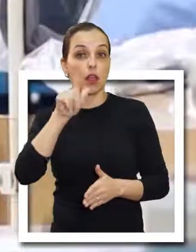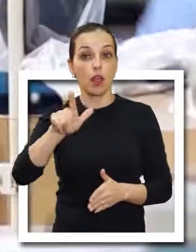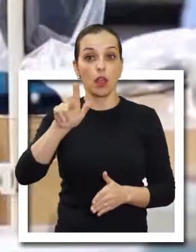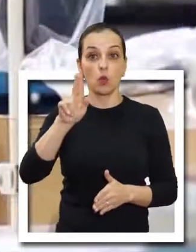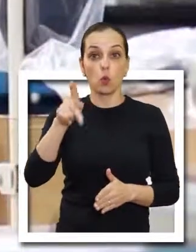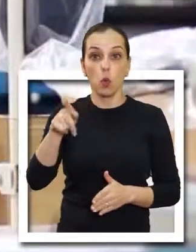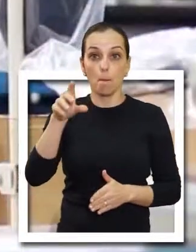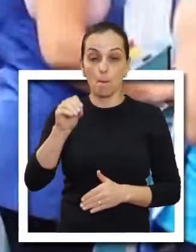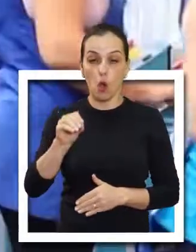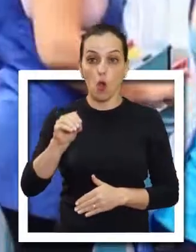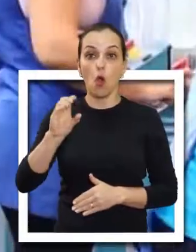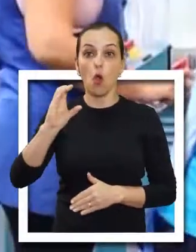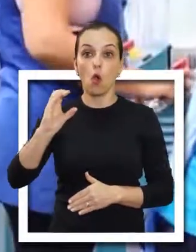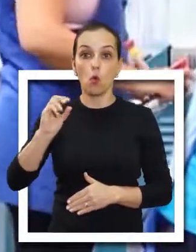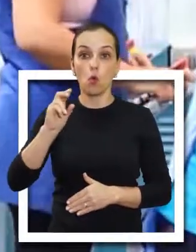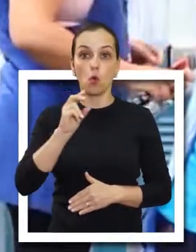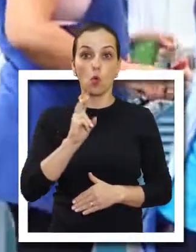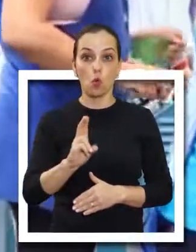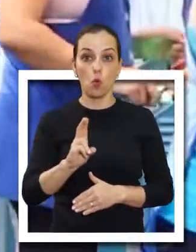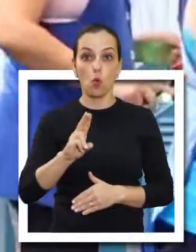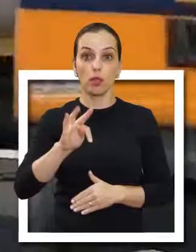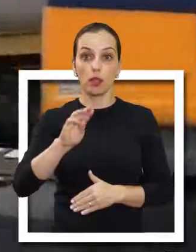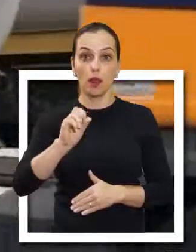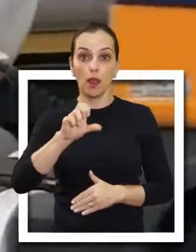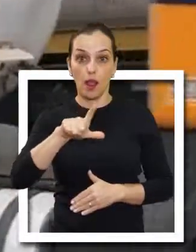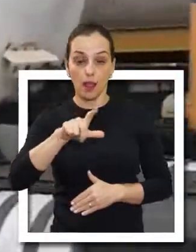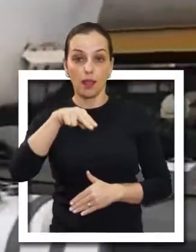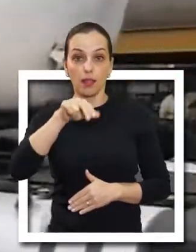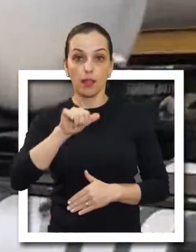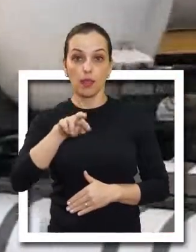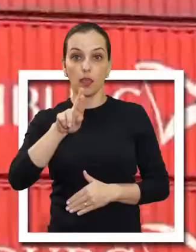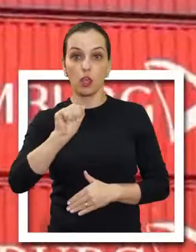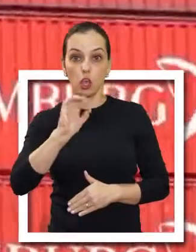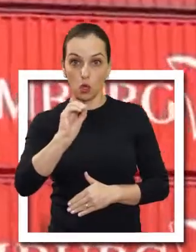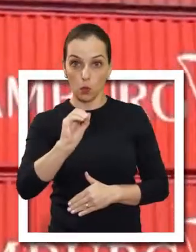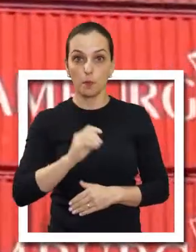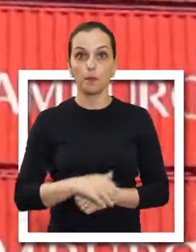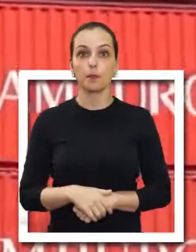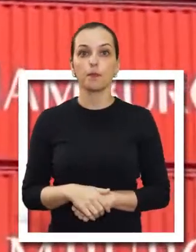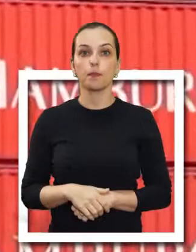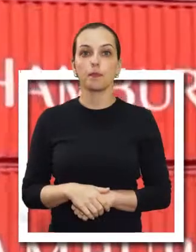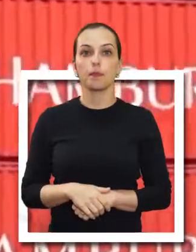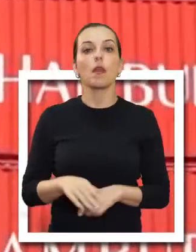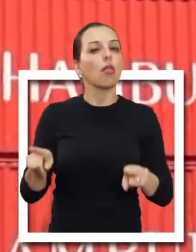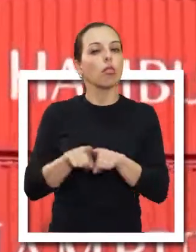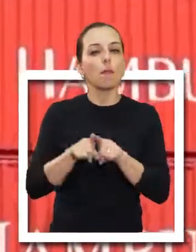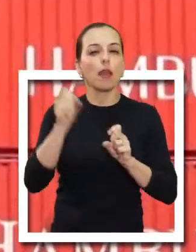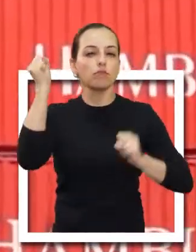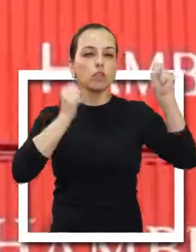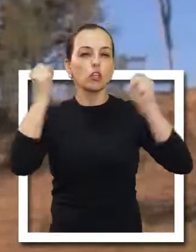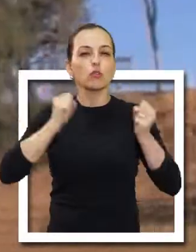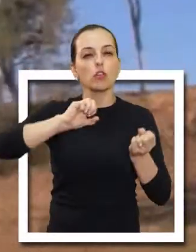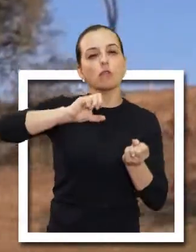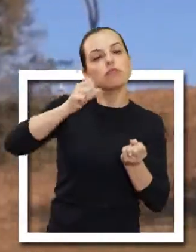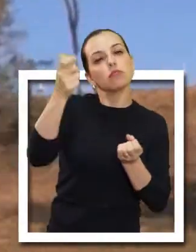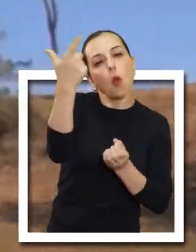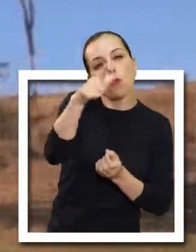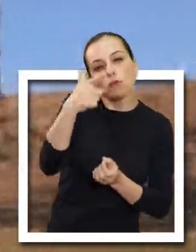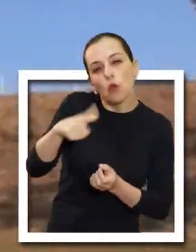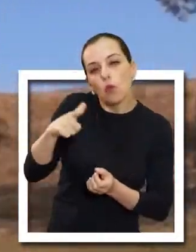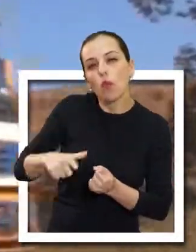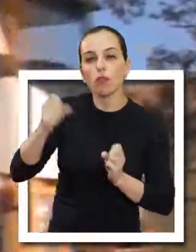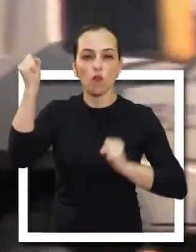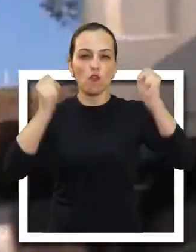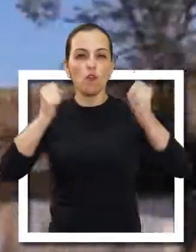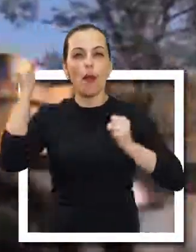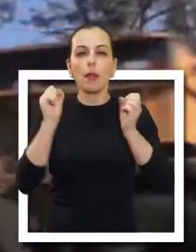marcas internacionalmente famosas como Lupo, Cutrale e Nigro. Somadas a outras importantes empresas que se